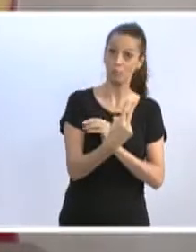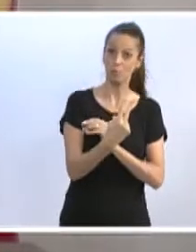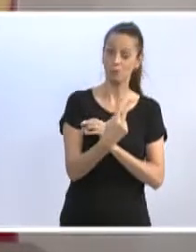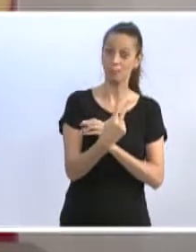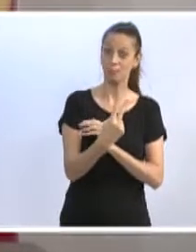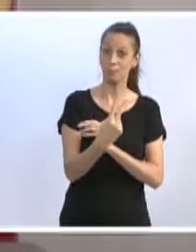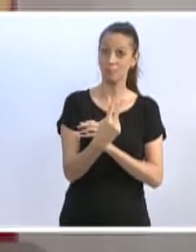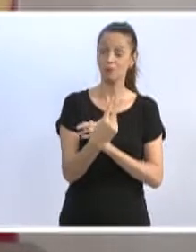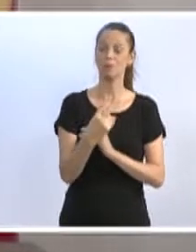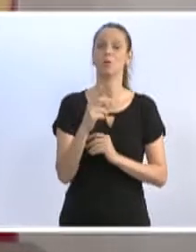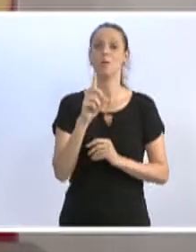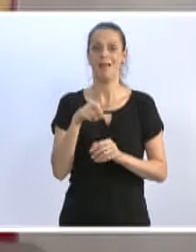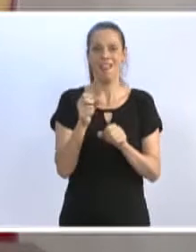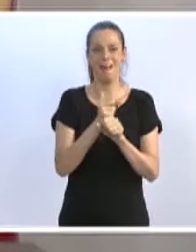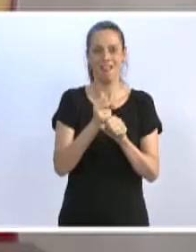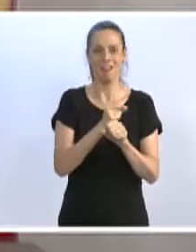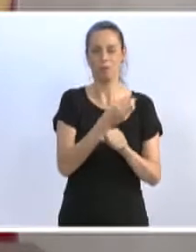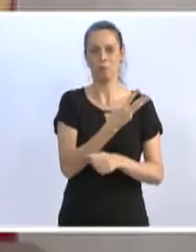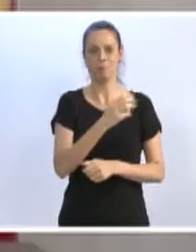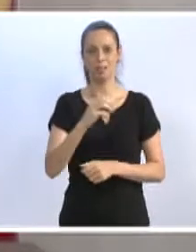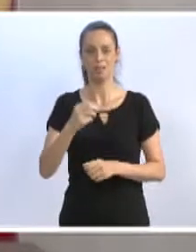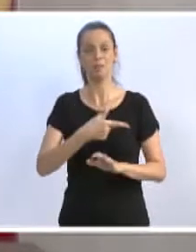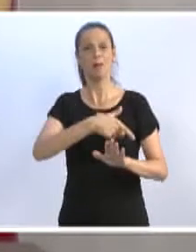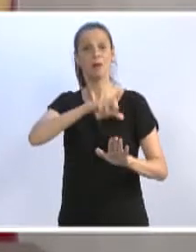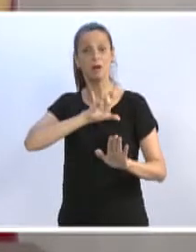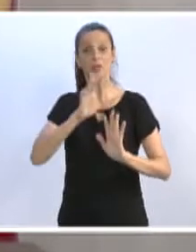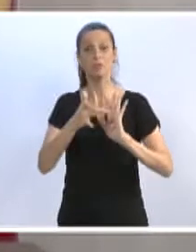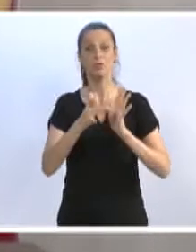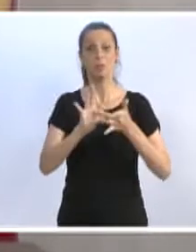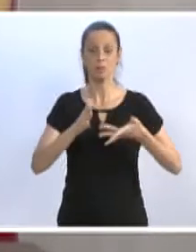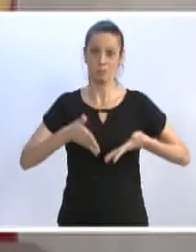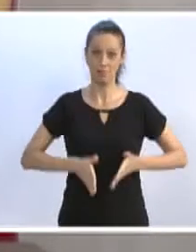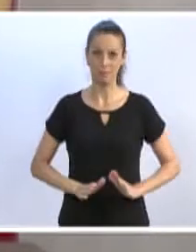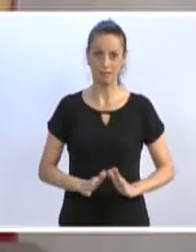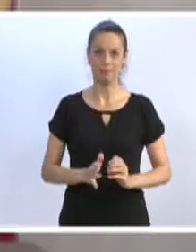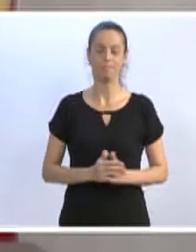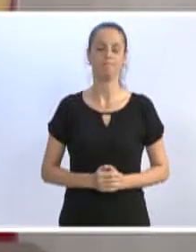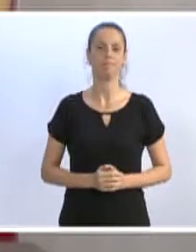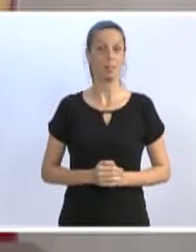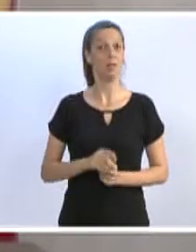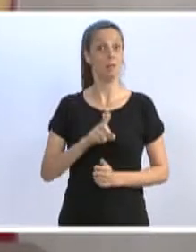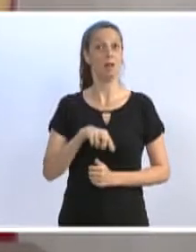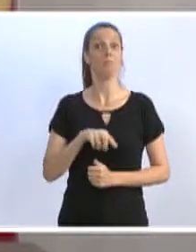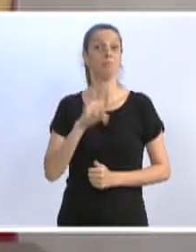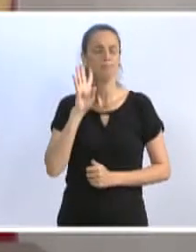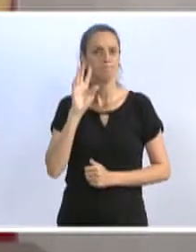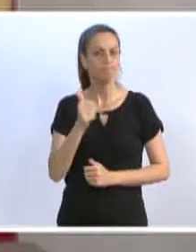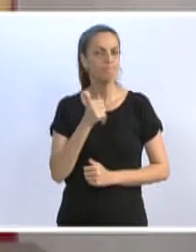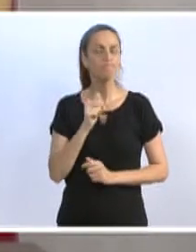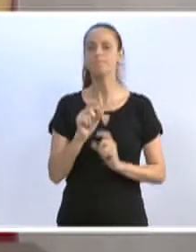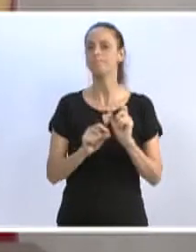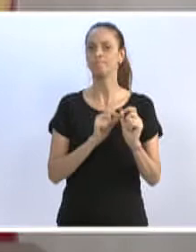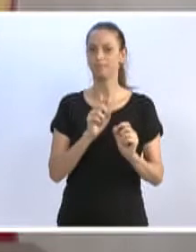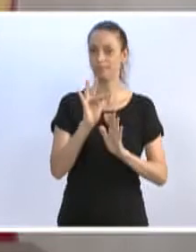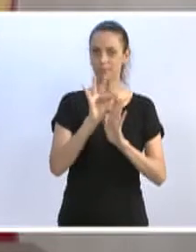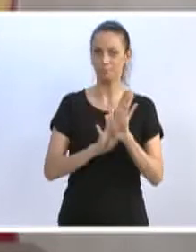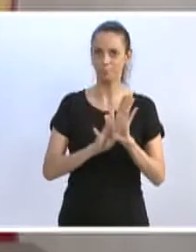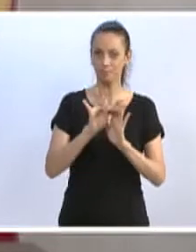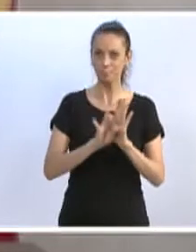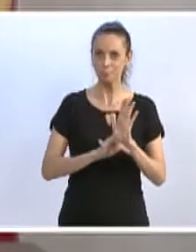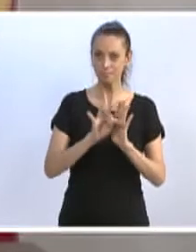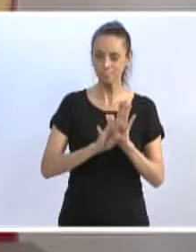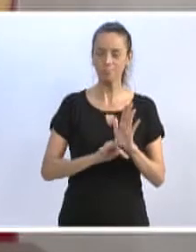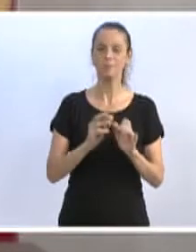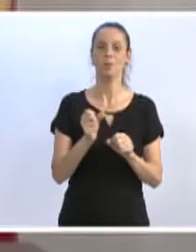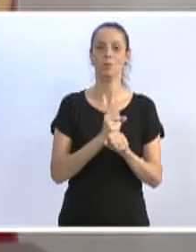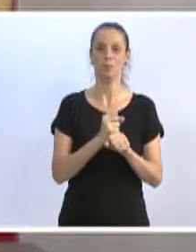ano 300 antes de Cristo. E sabe o que é impressionante? É que aqueles textos, datados do